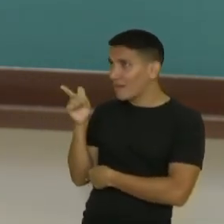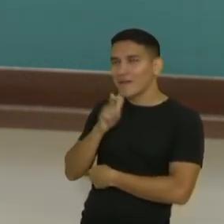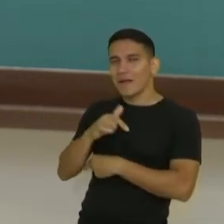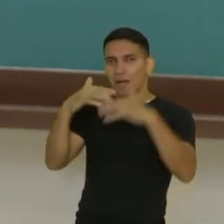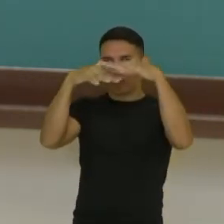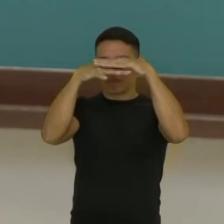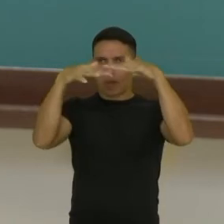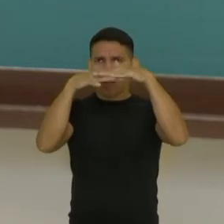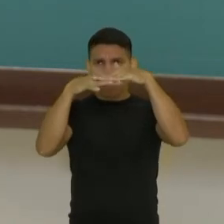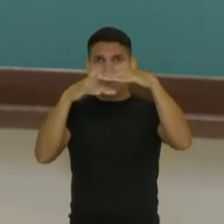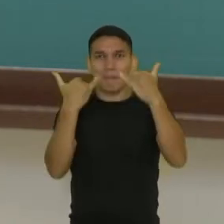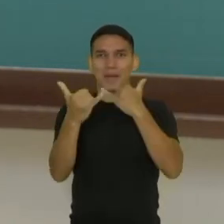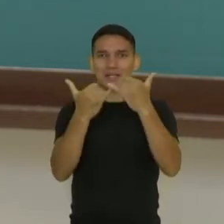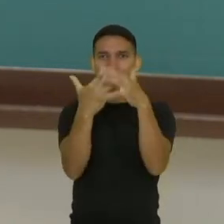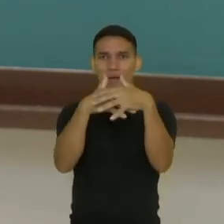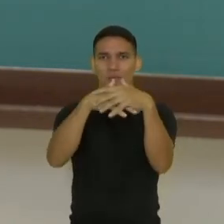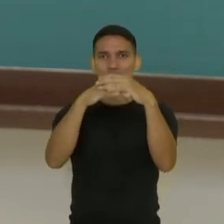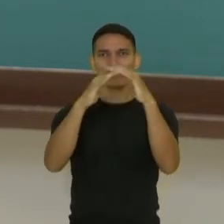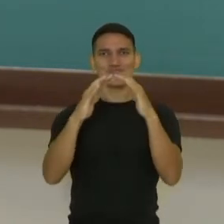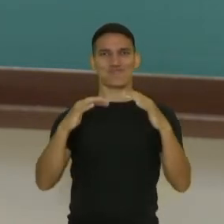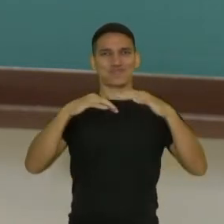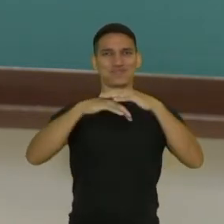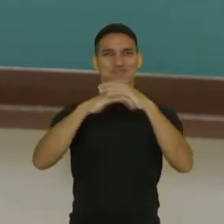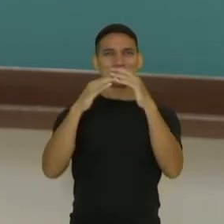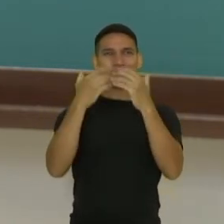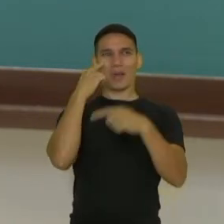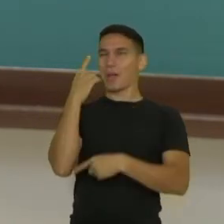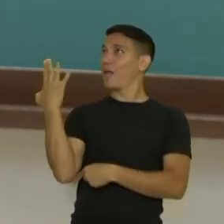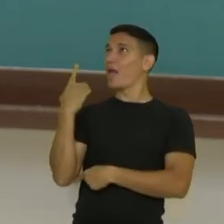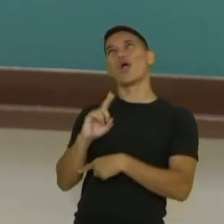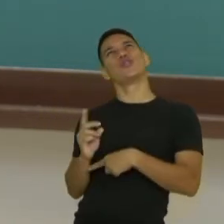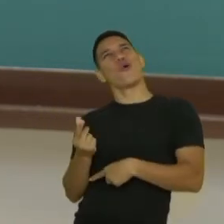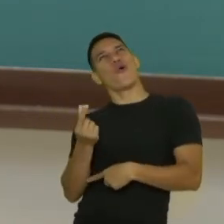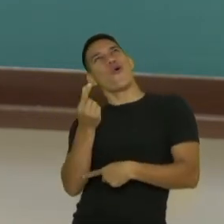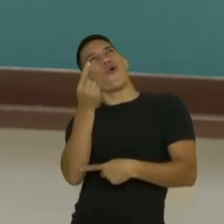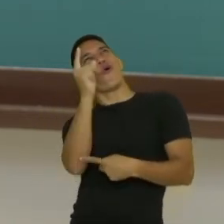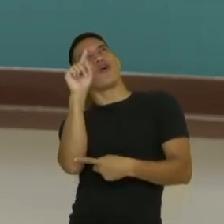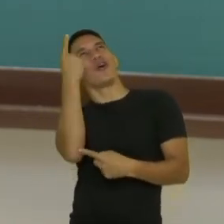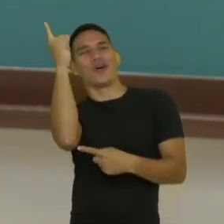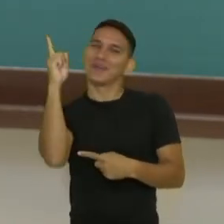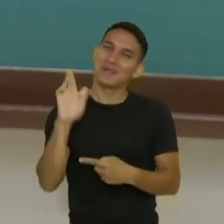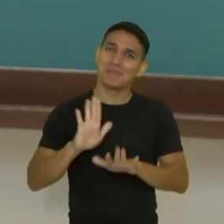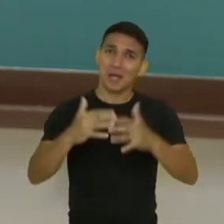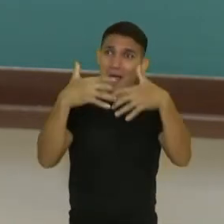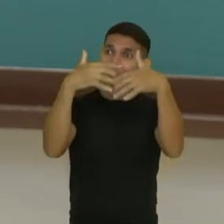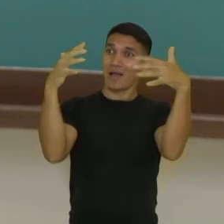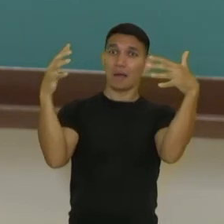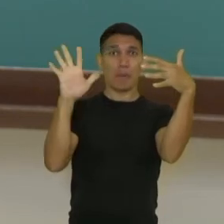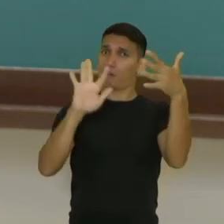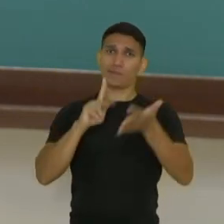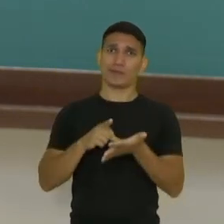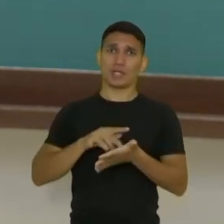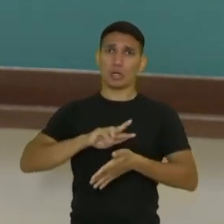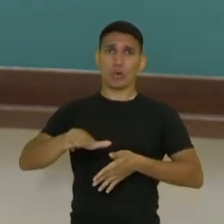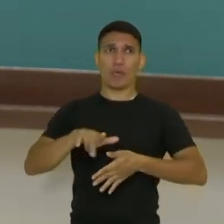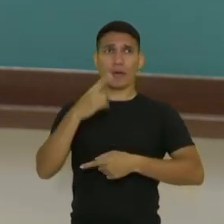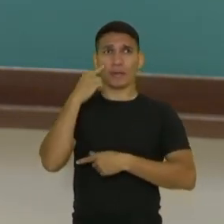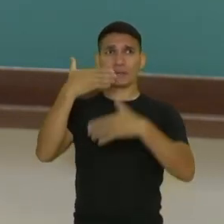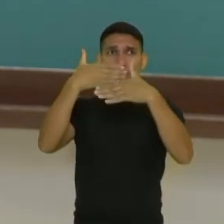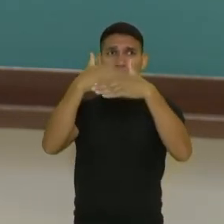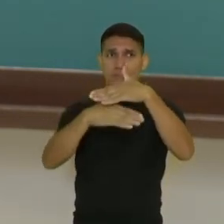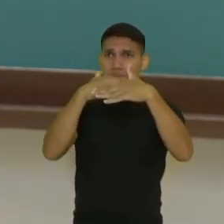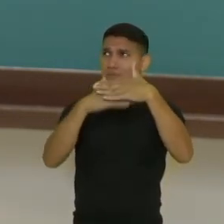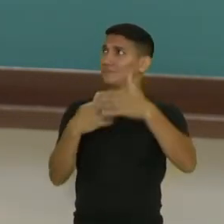meio achatado, com essa pintura ela fica um teto ababudado. Então parece que vai uma pintura lá longe, parece que o céu está aberto. Mas na verdade dá até para enxergar as tábuas ali,